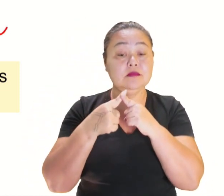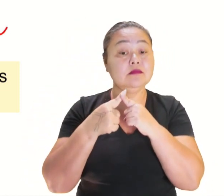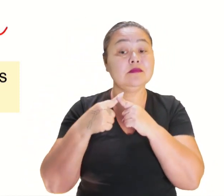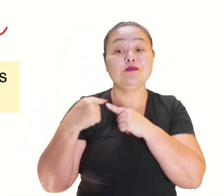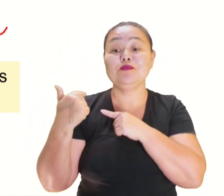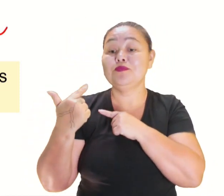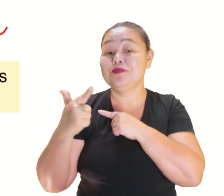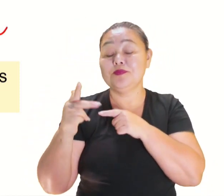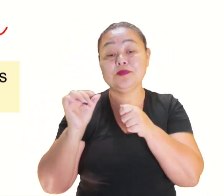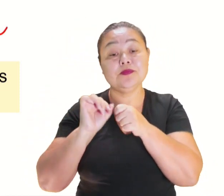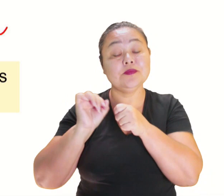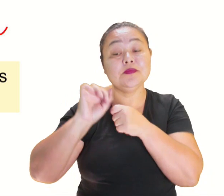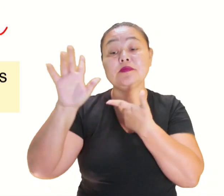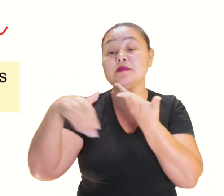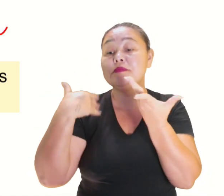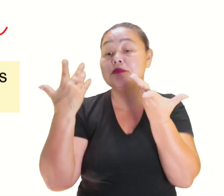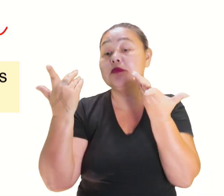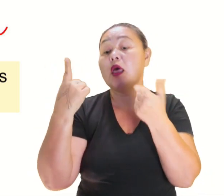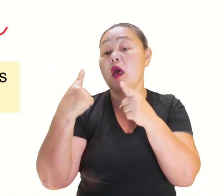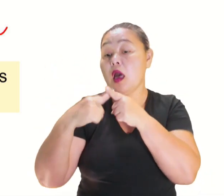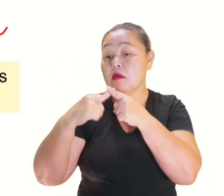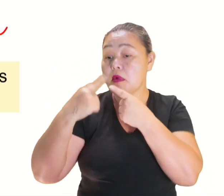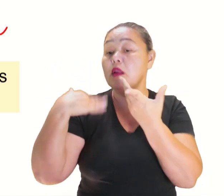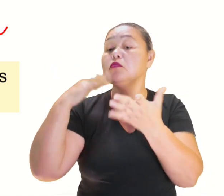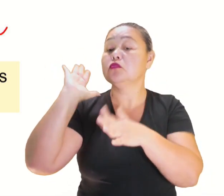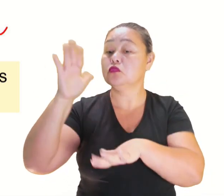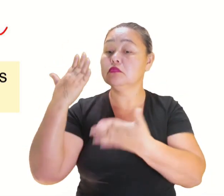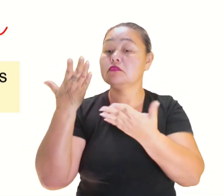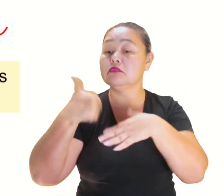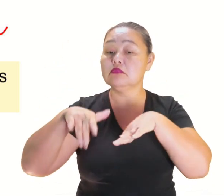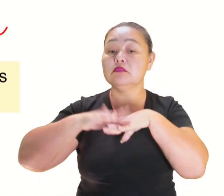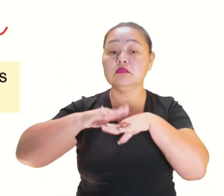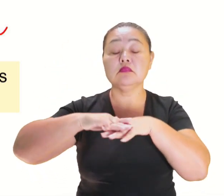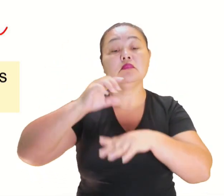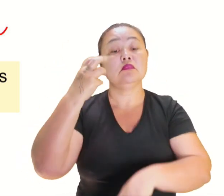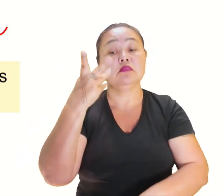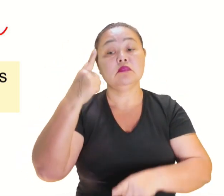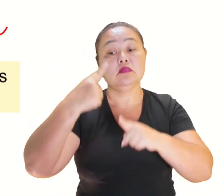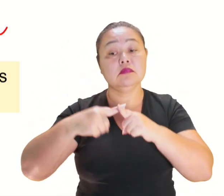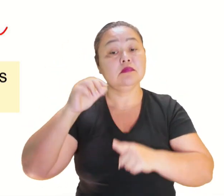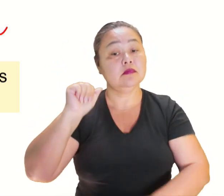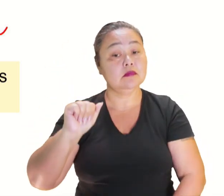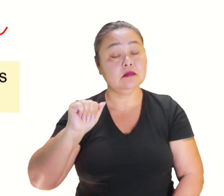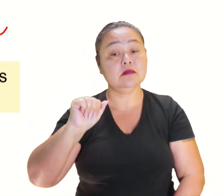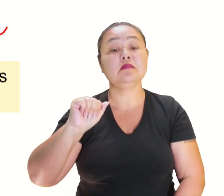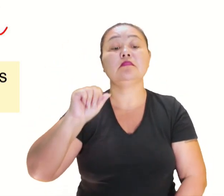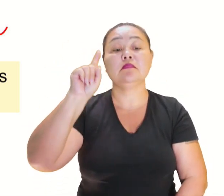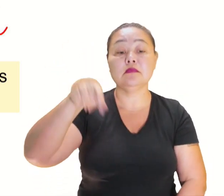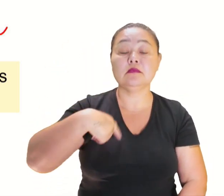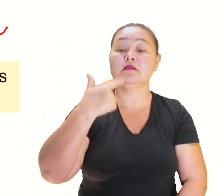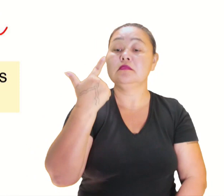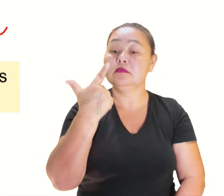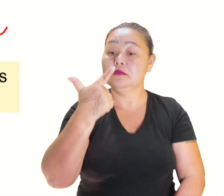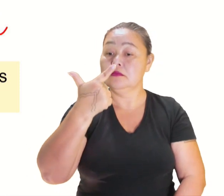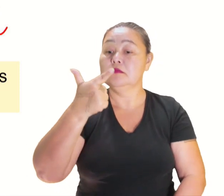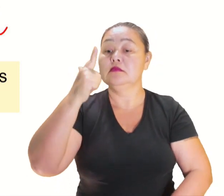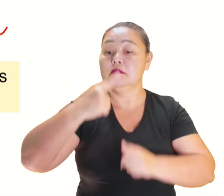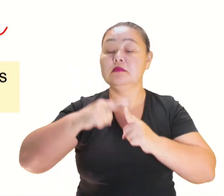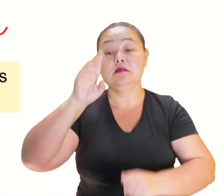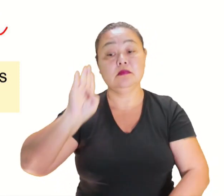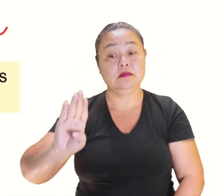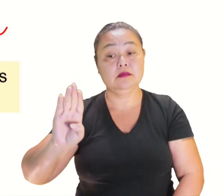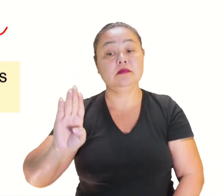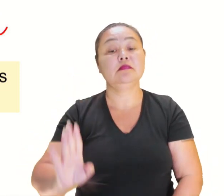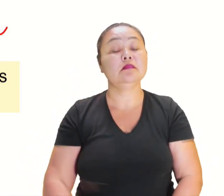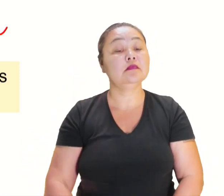há necessidade. Pela educação matemática, 3A já é 3 vezes A. 2B já é 2